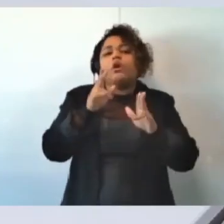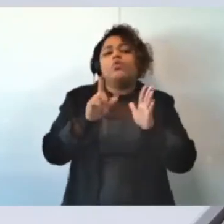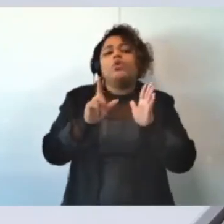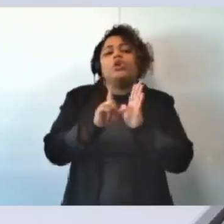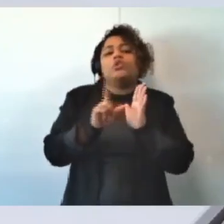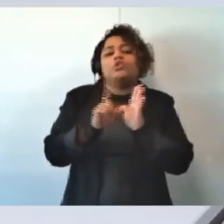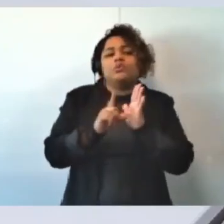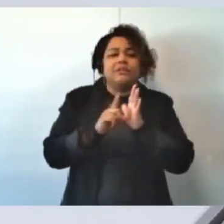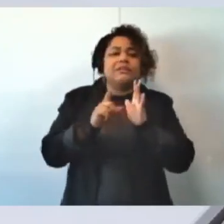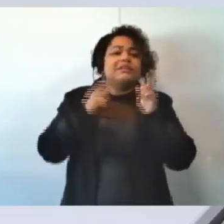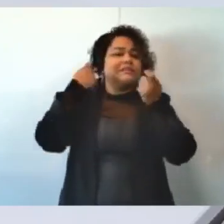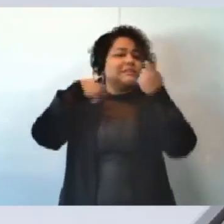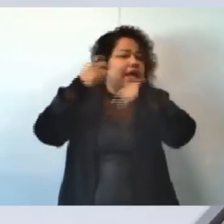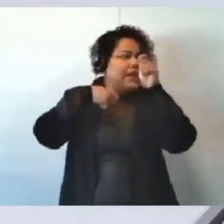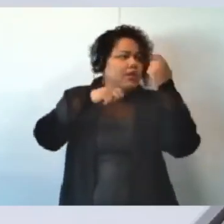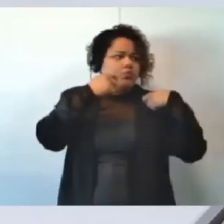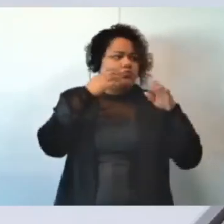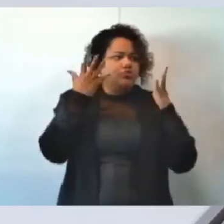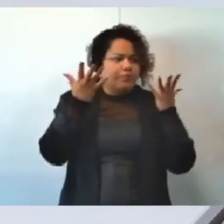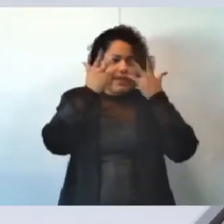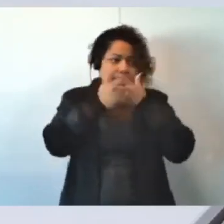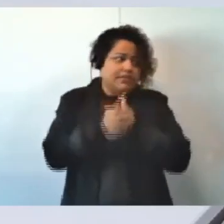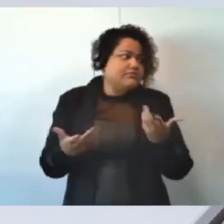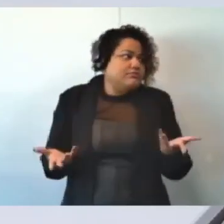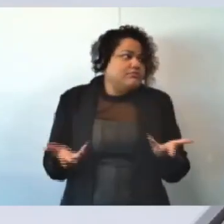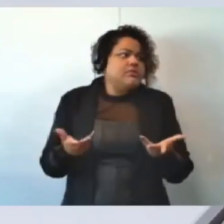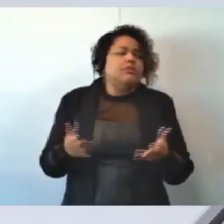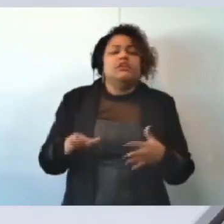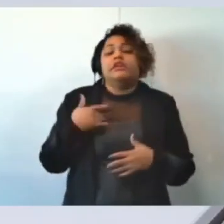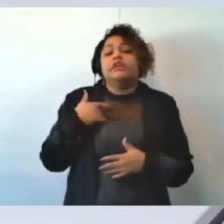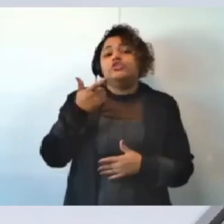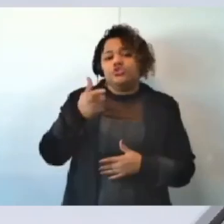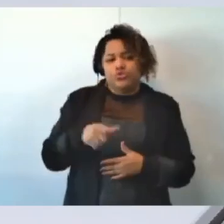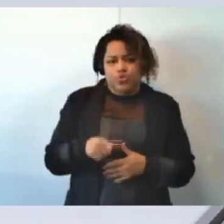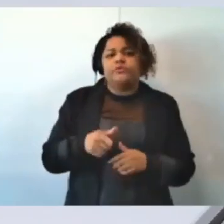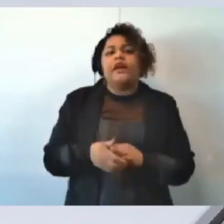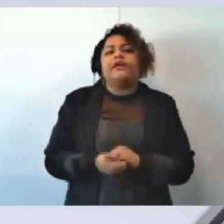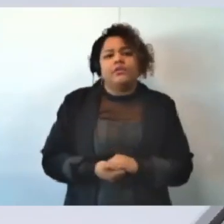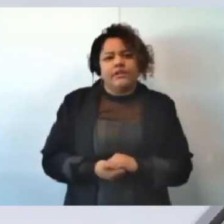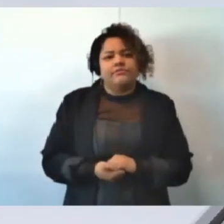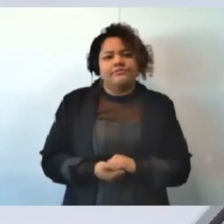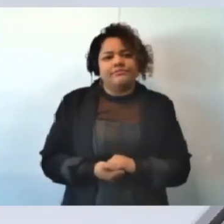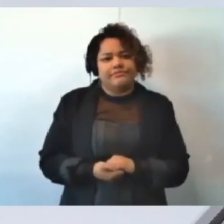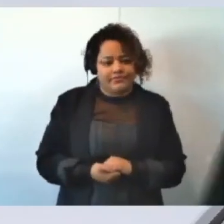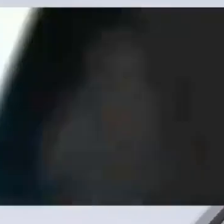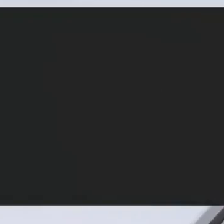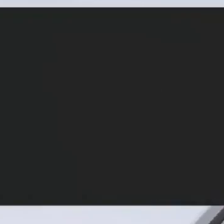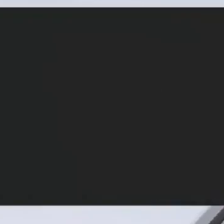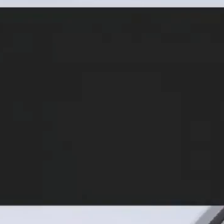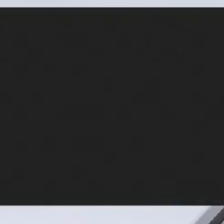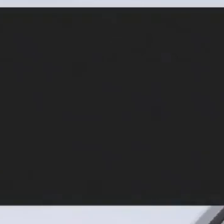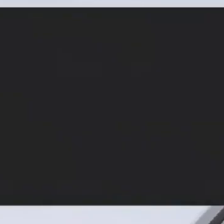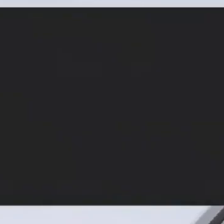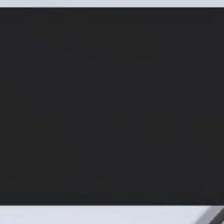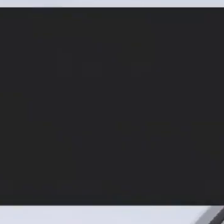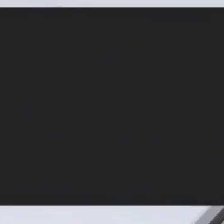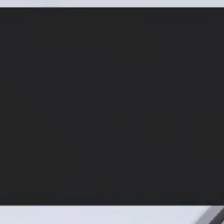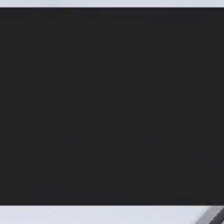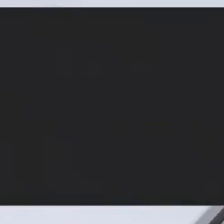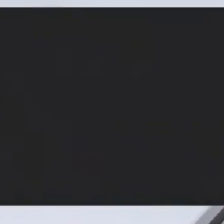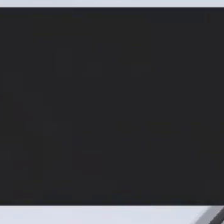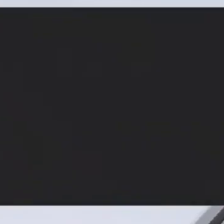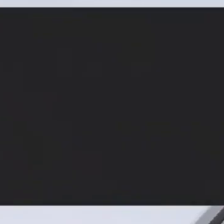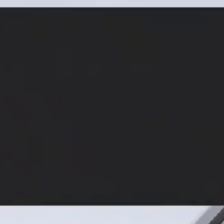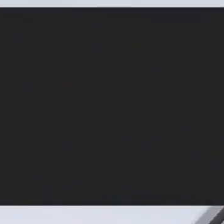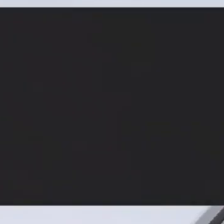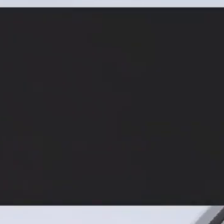também, volto a afirmar, né, porque quando o Libânio, o Libânio, né, que é da BH Trans, isso. Quando ele fala